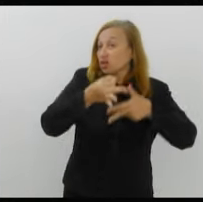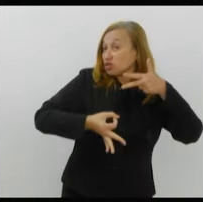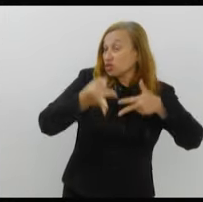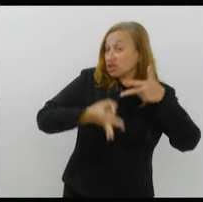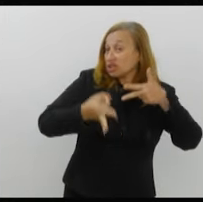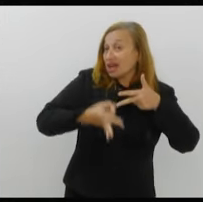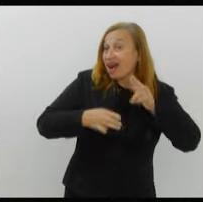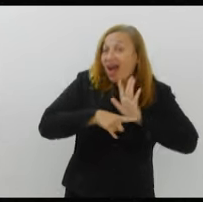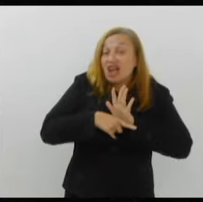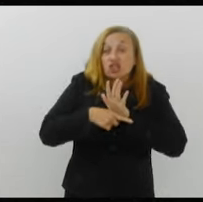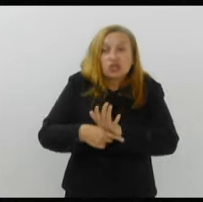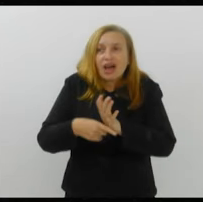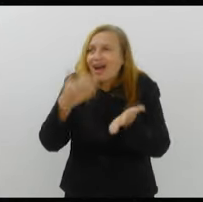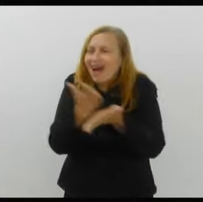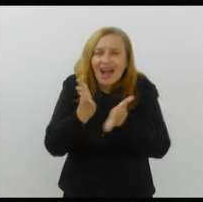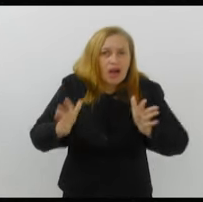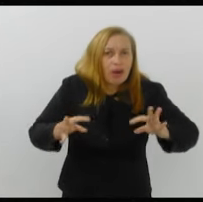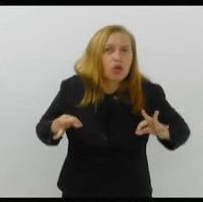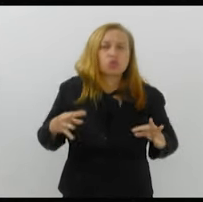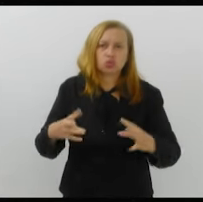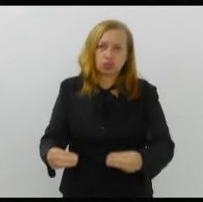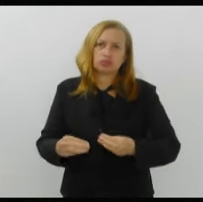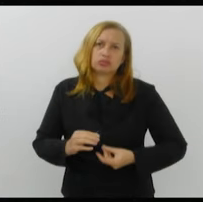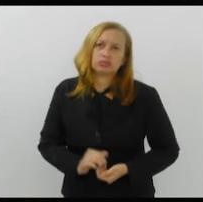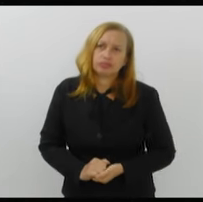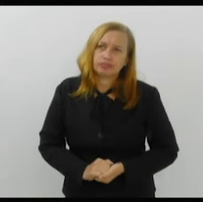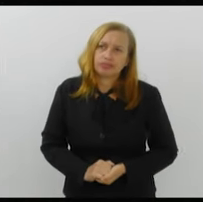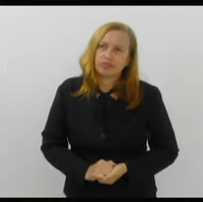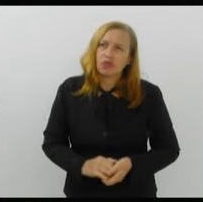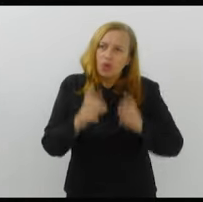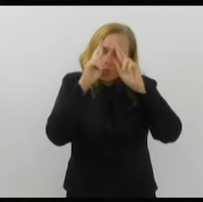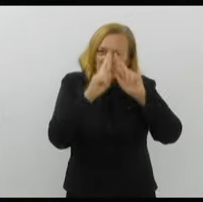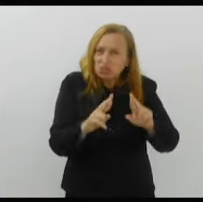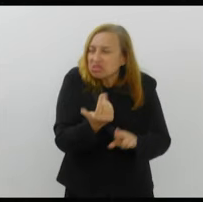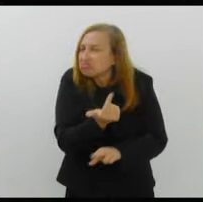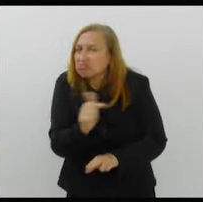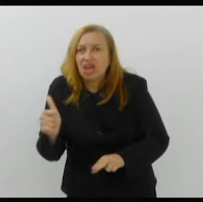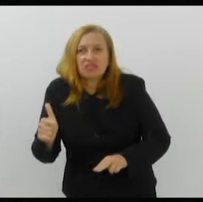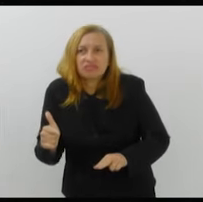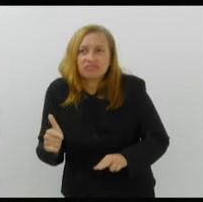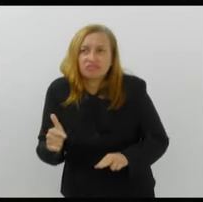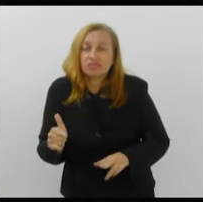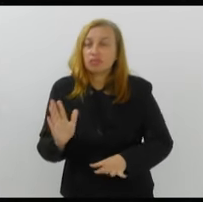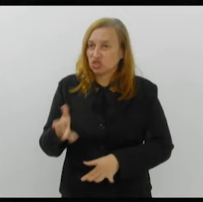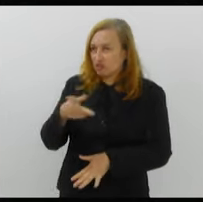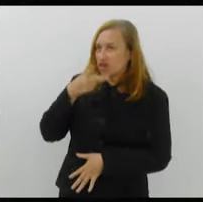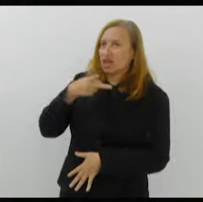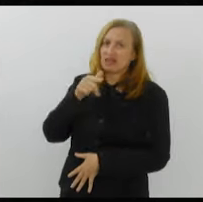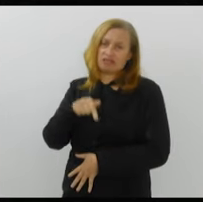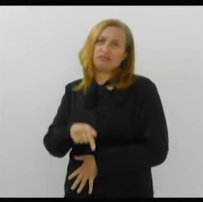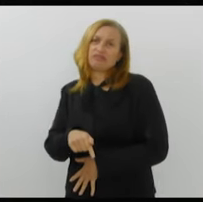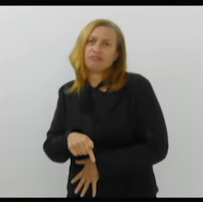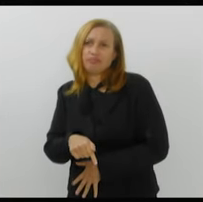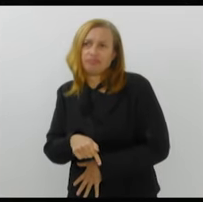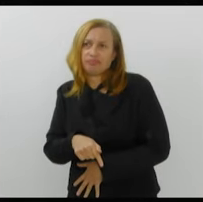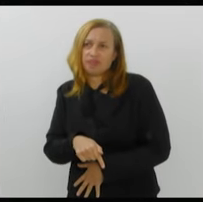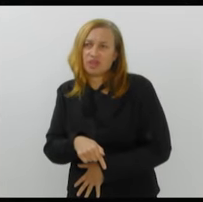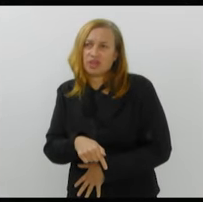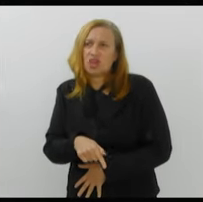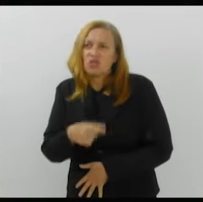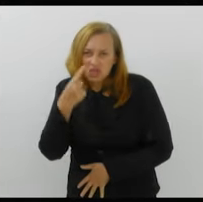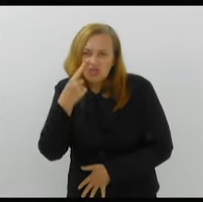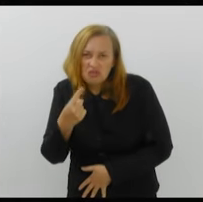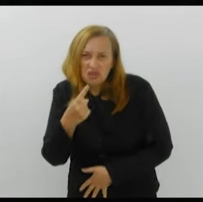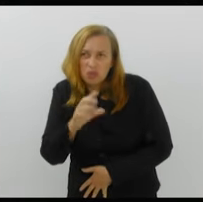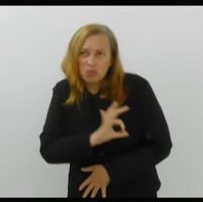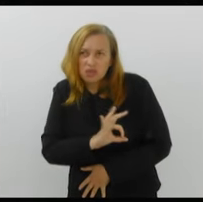colaborar, a acabar com tudo isso. O respeito já não existe mais, conforme eu falei aqui. Você vê um